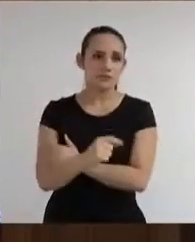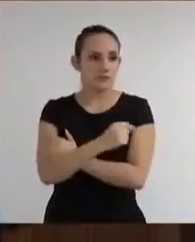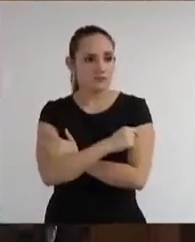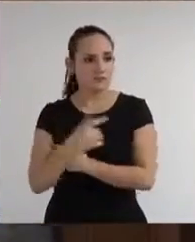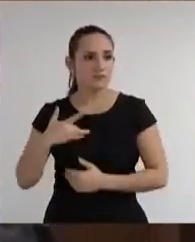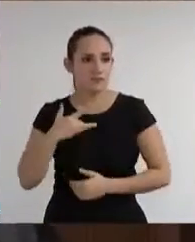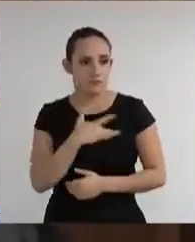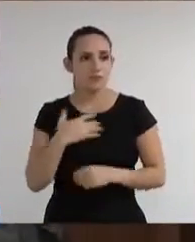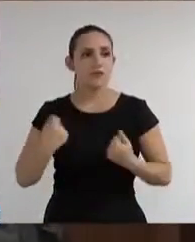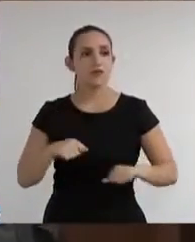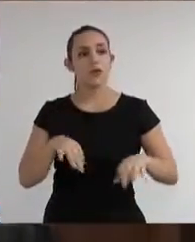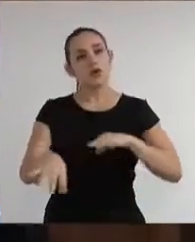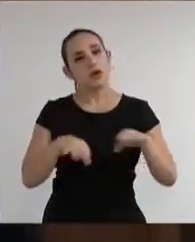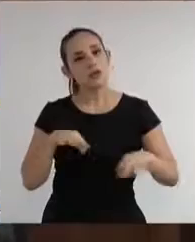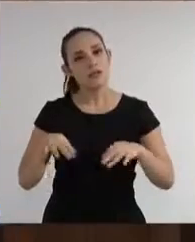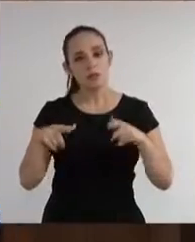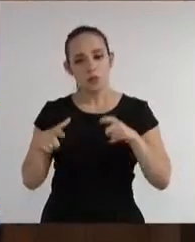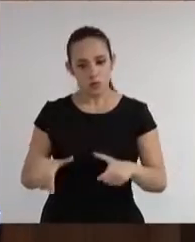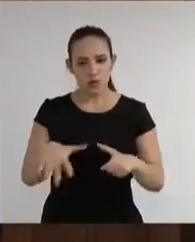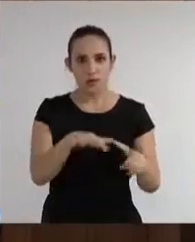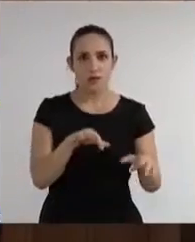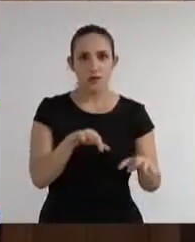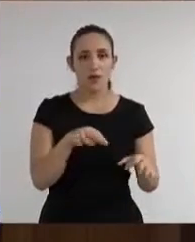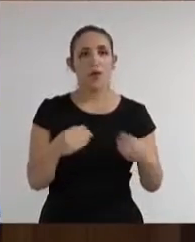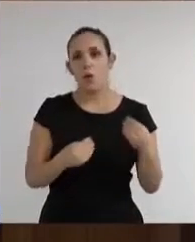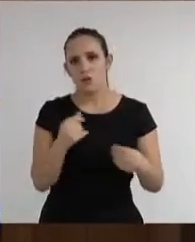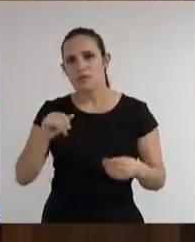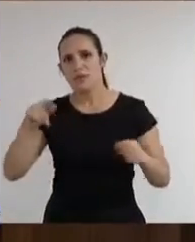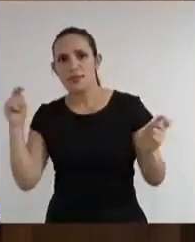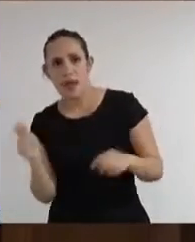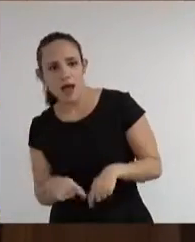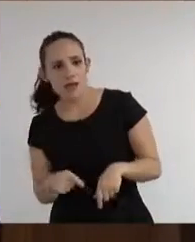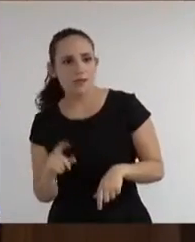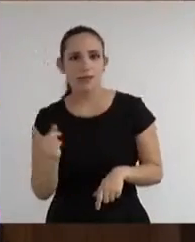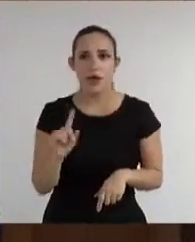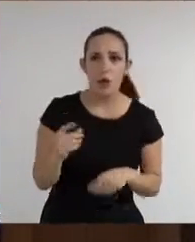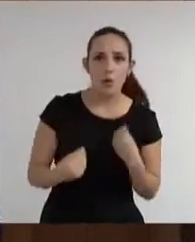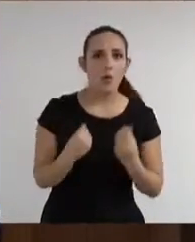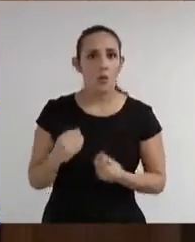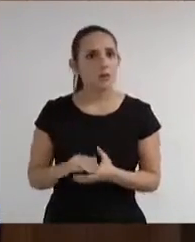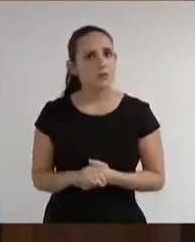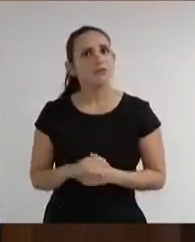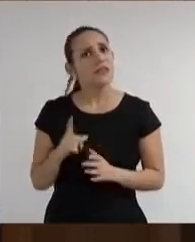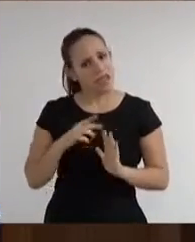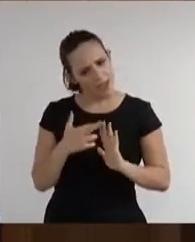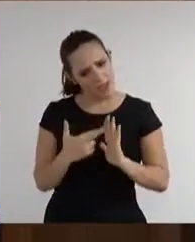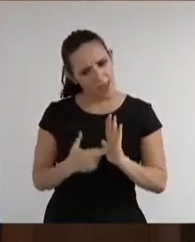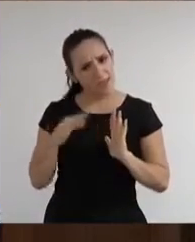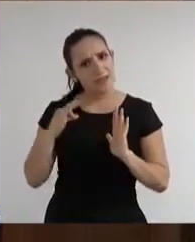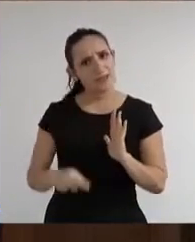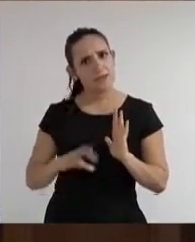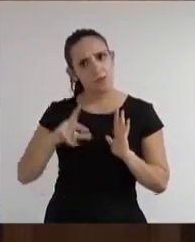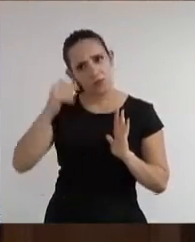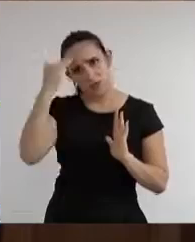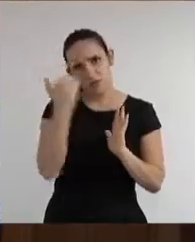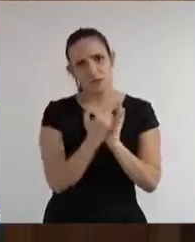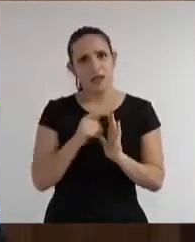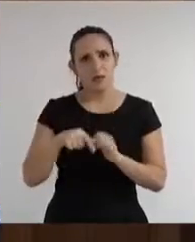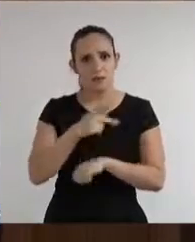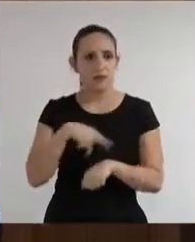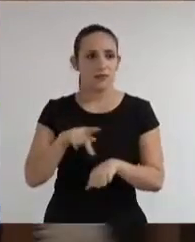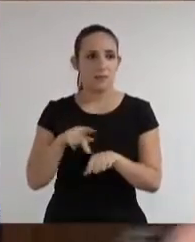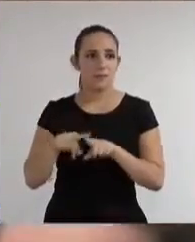o georreferenciamento daquela região, se comporta ou não comporta, tem um limite para colocar. Então, tudo existe uma regra neste país para colocar.